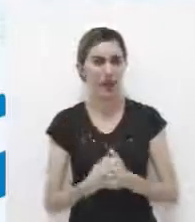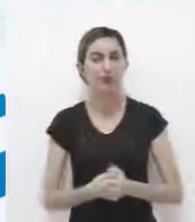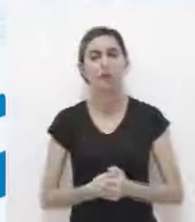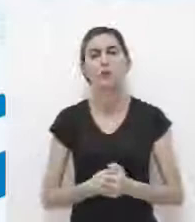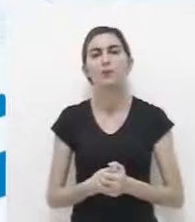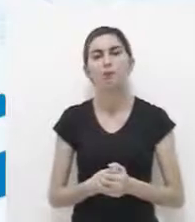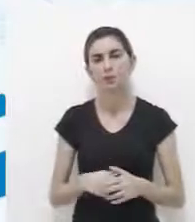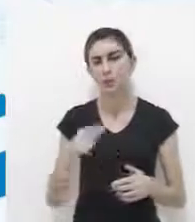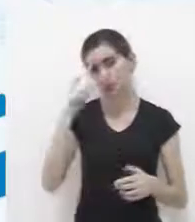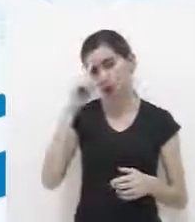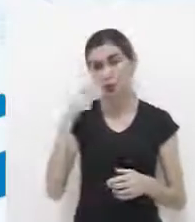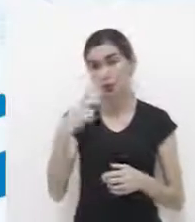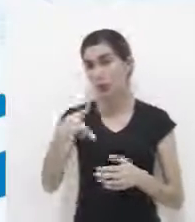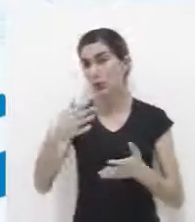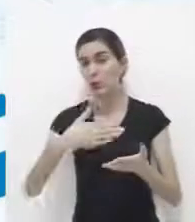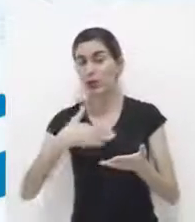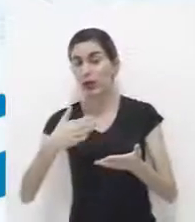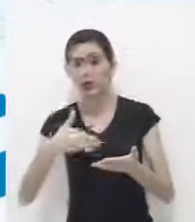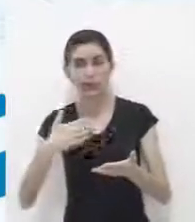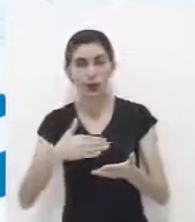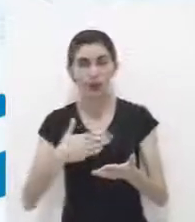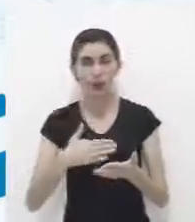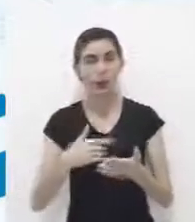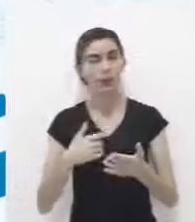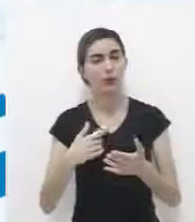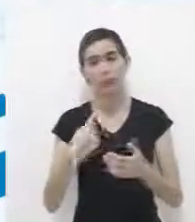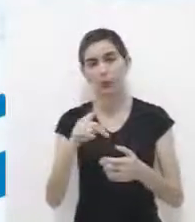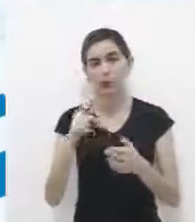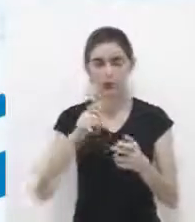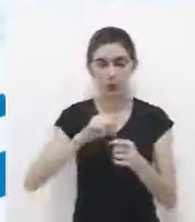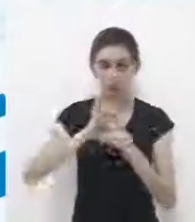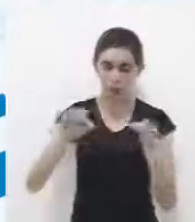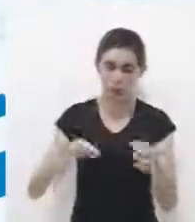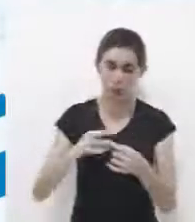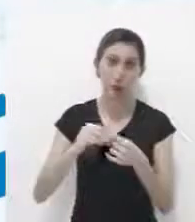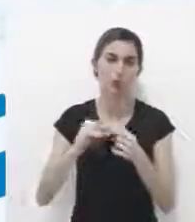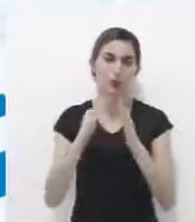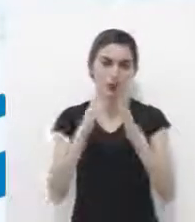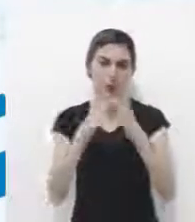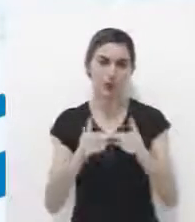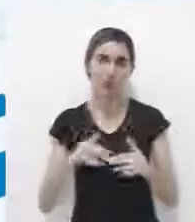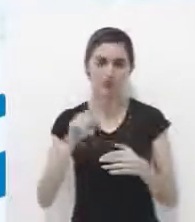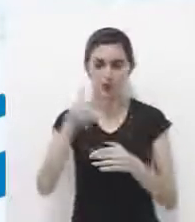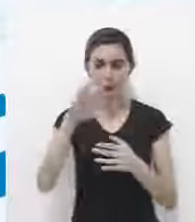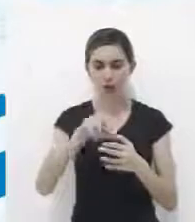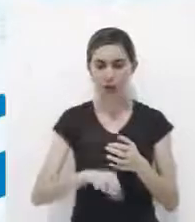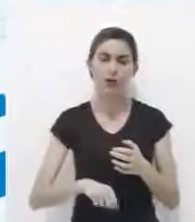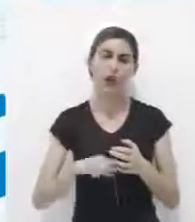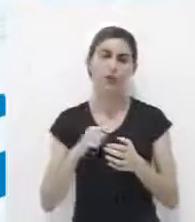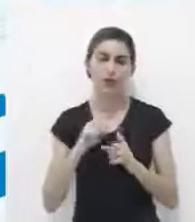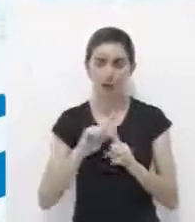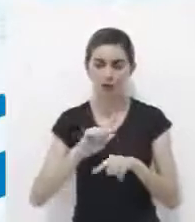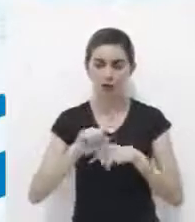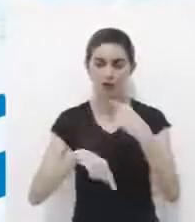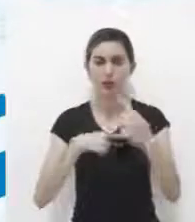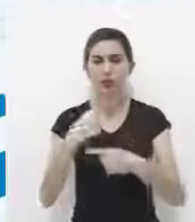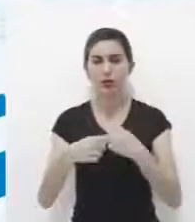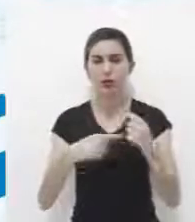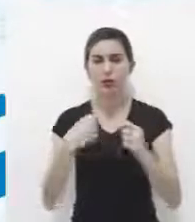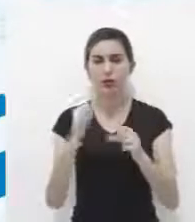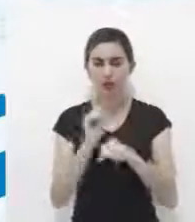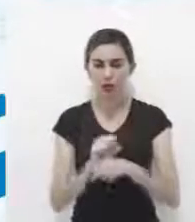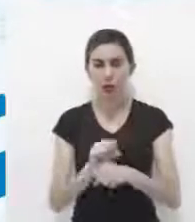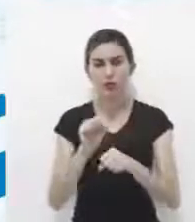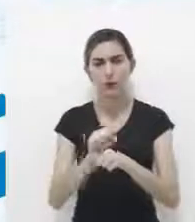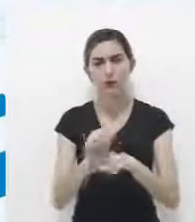caderno. Eu não sei como é que tá teu caderno, é o teu estojo. Eu peço que você vá lá e